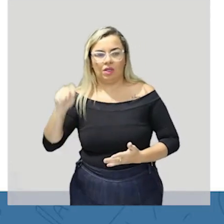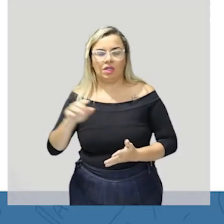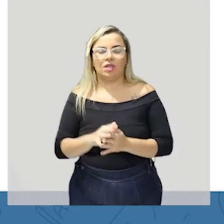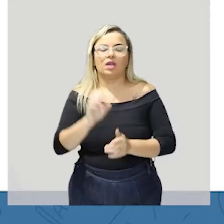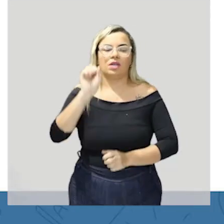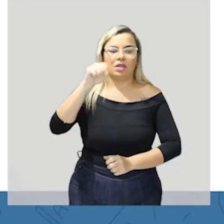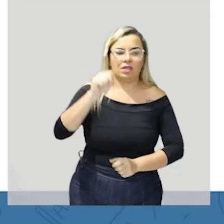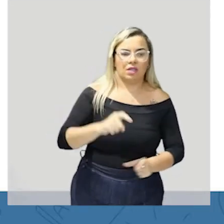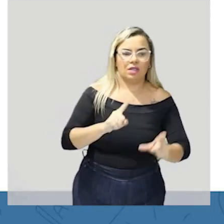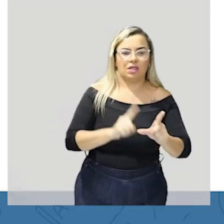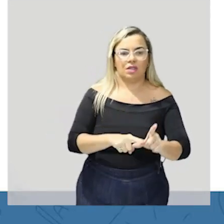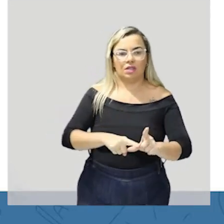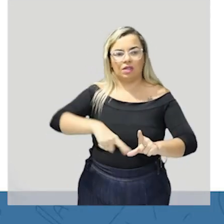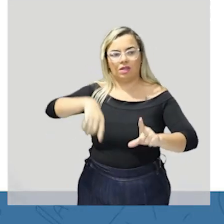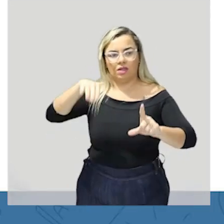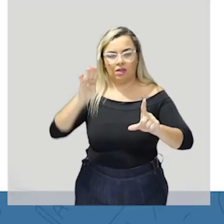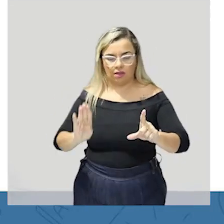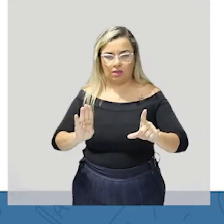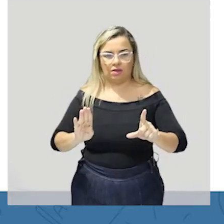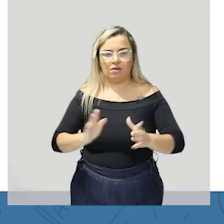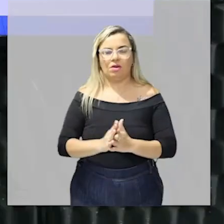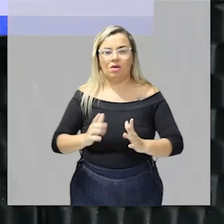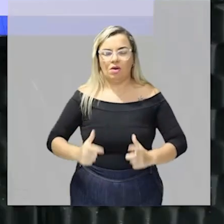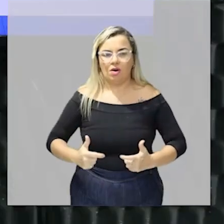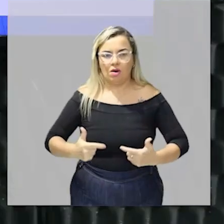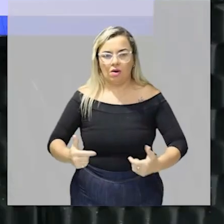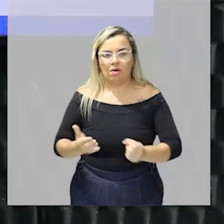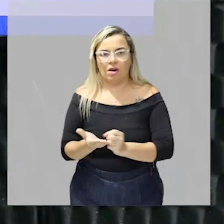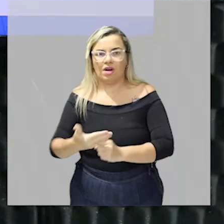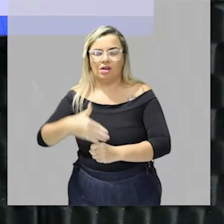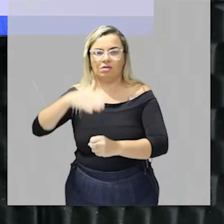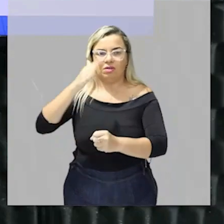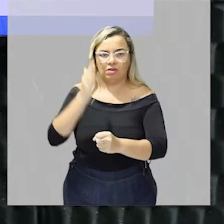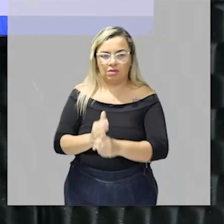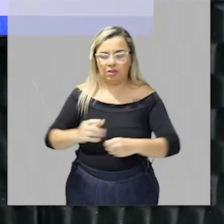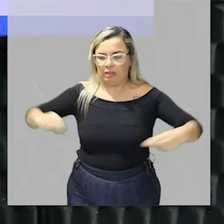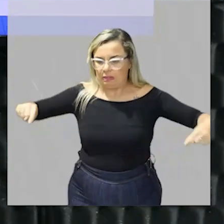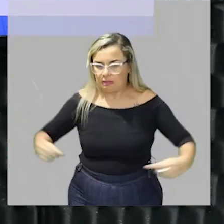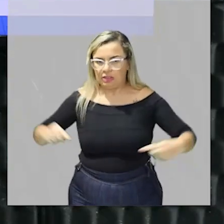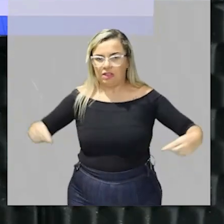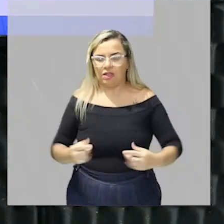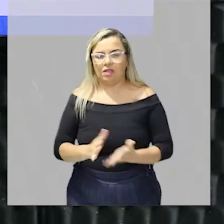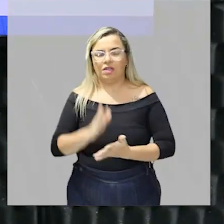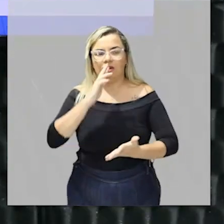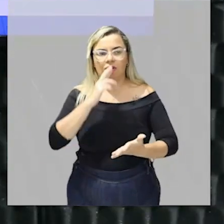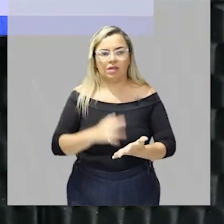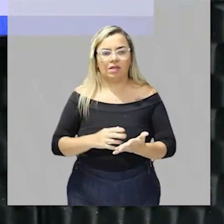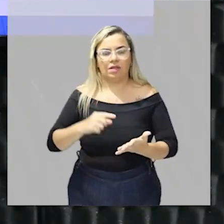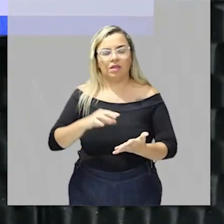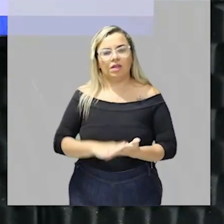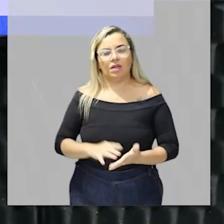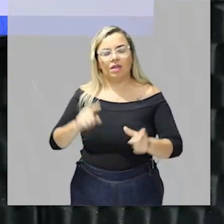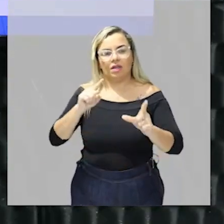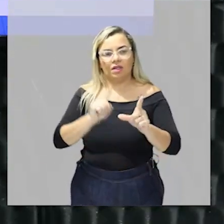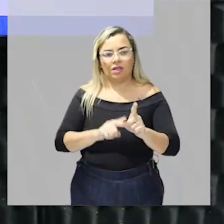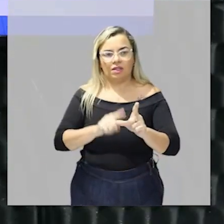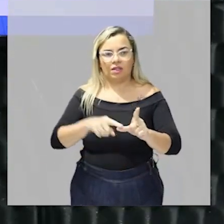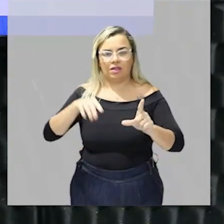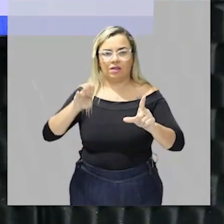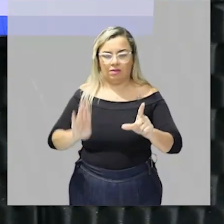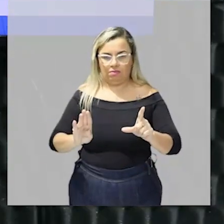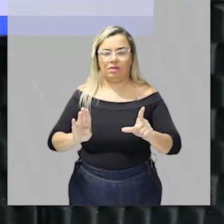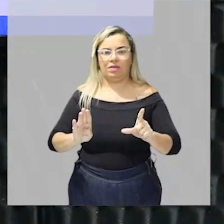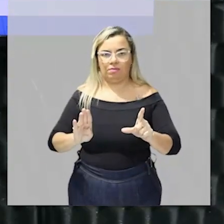e apoiado pela Alemanha nazista e pela Itália fascista. Então, resposta letra B de bola. A quarta questão, ela caiu,